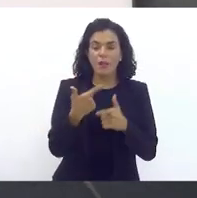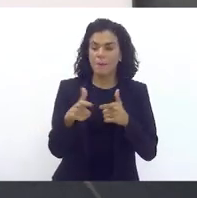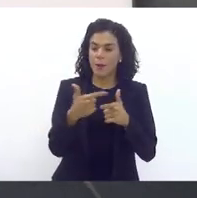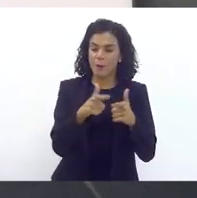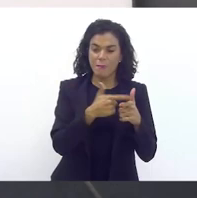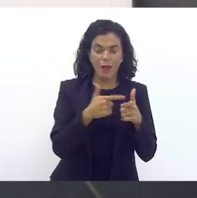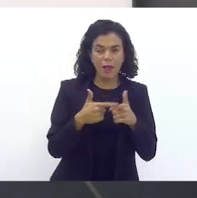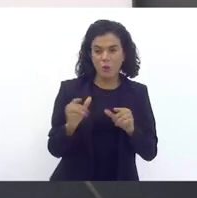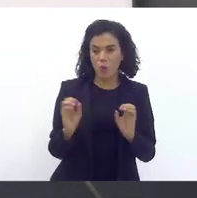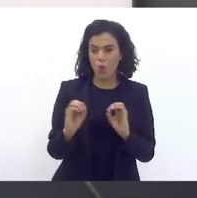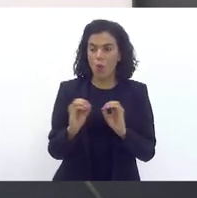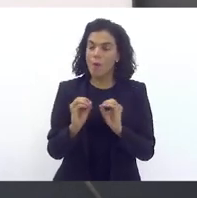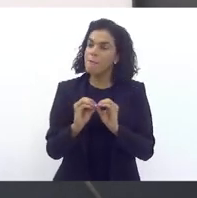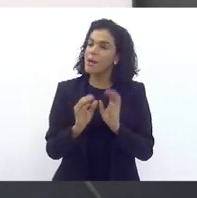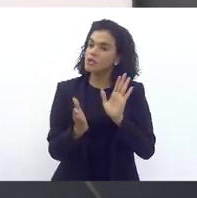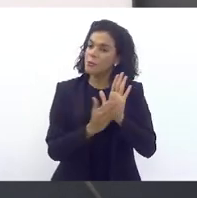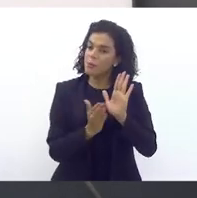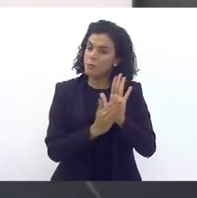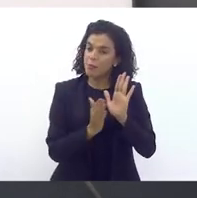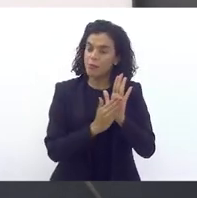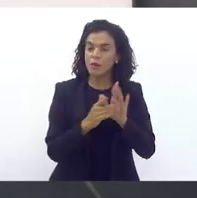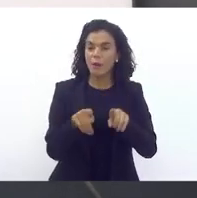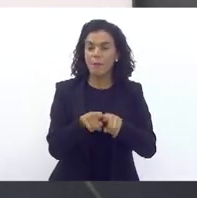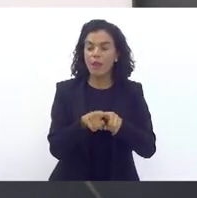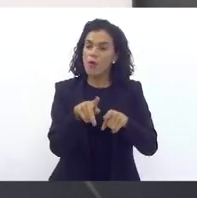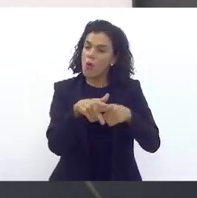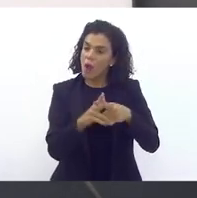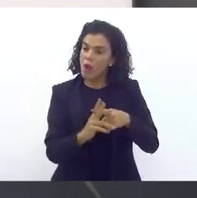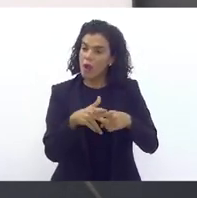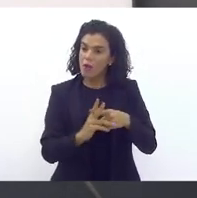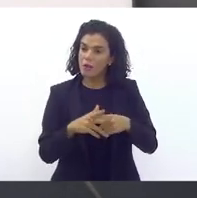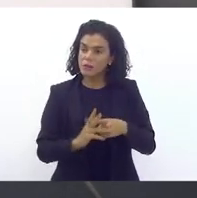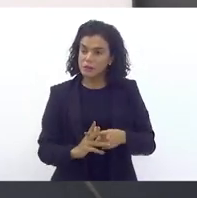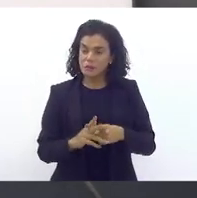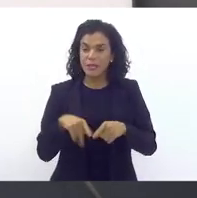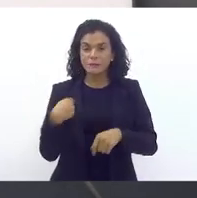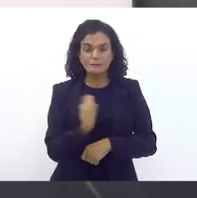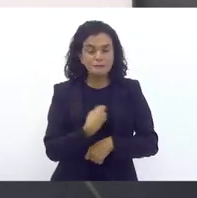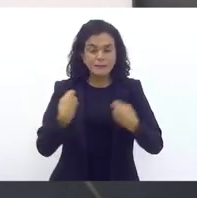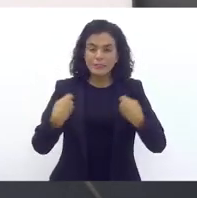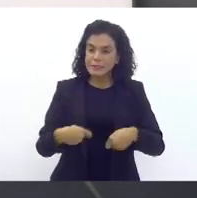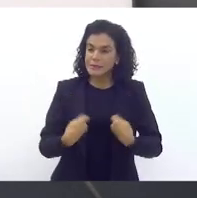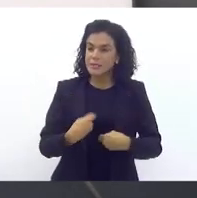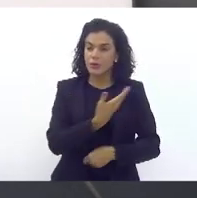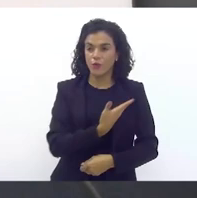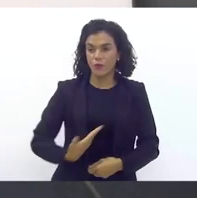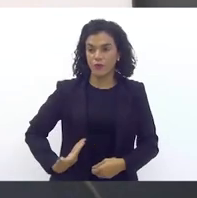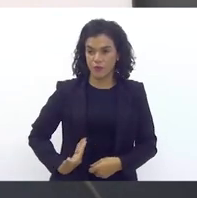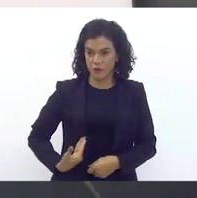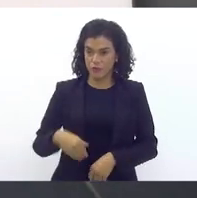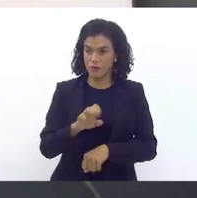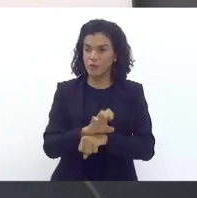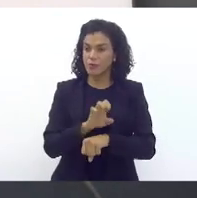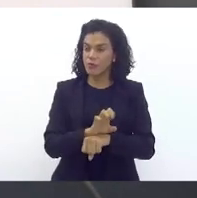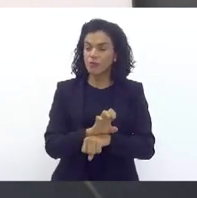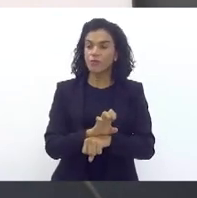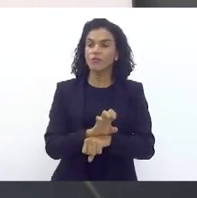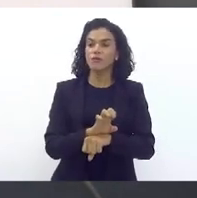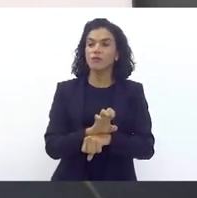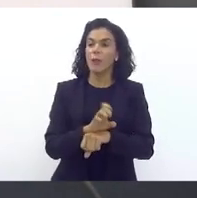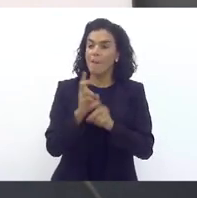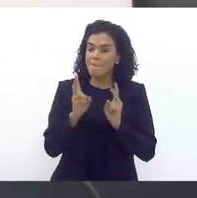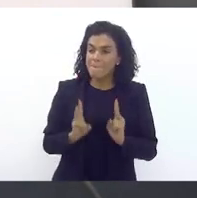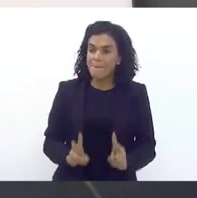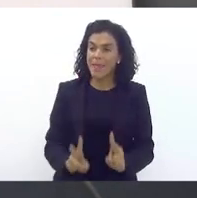mas também de propor uma concertação. Nós precisamos ter, do governo do Estado, a